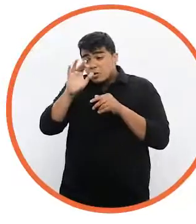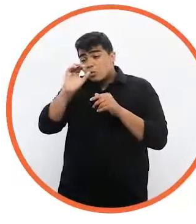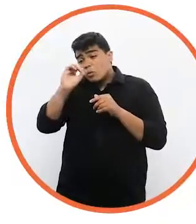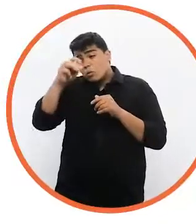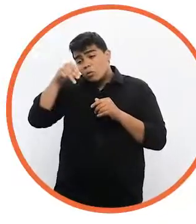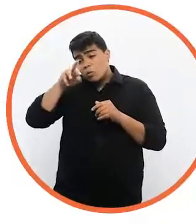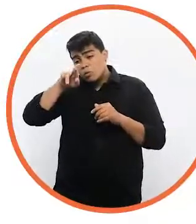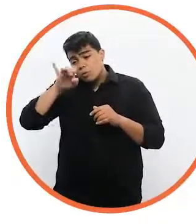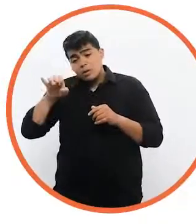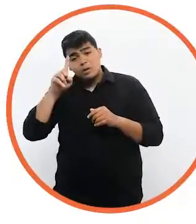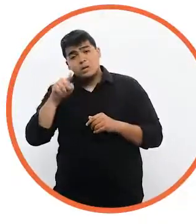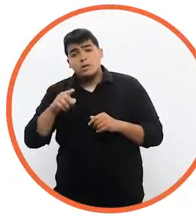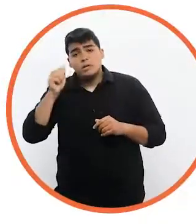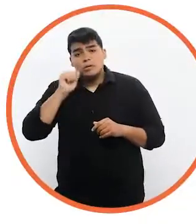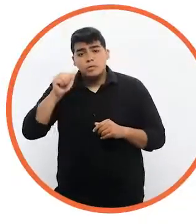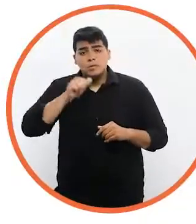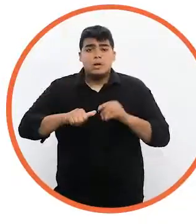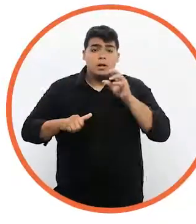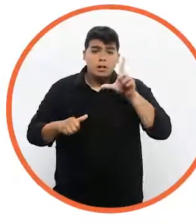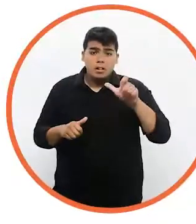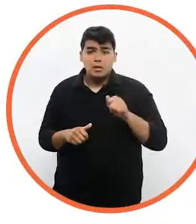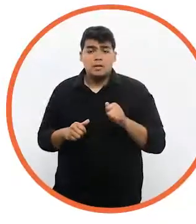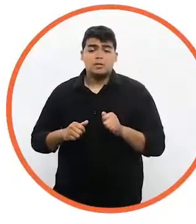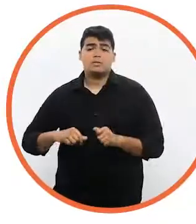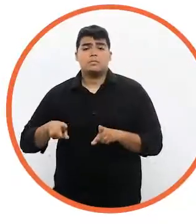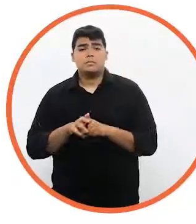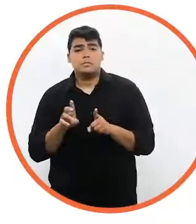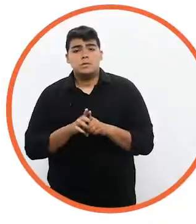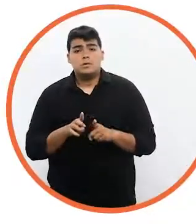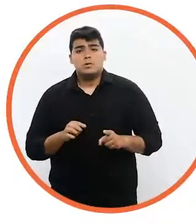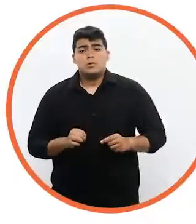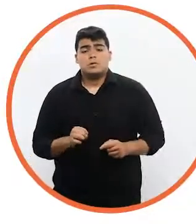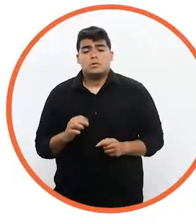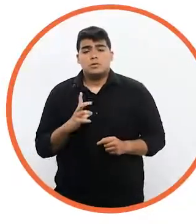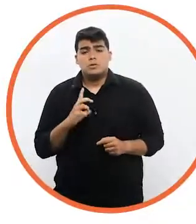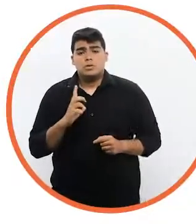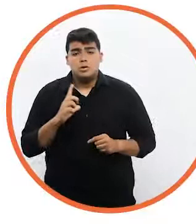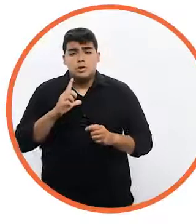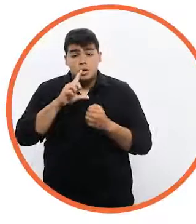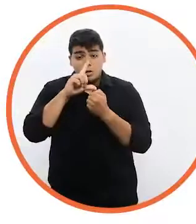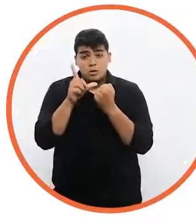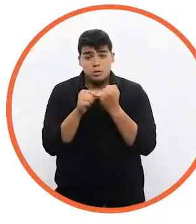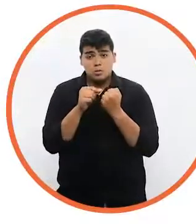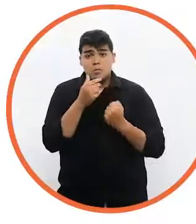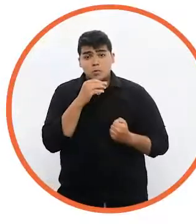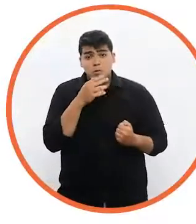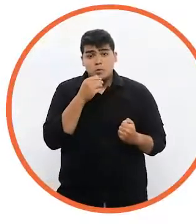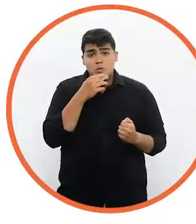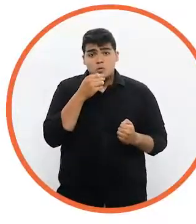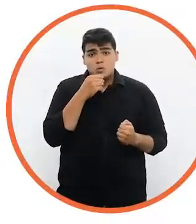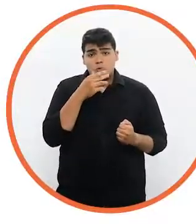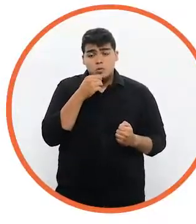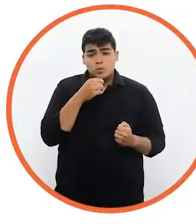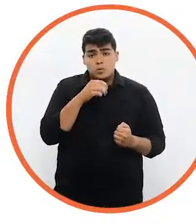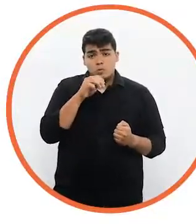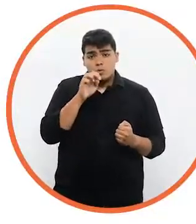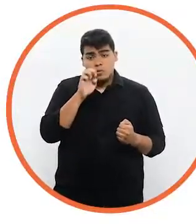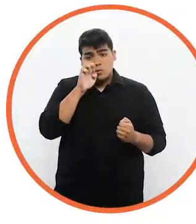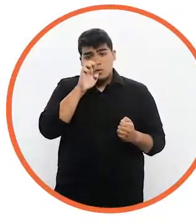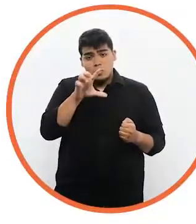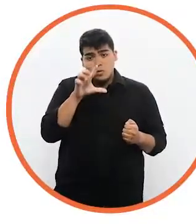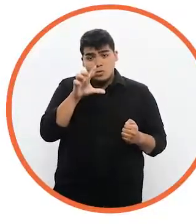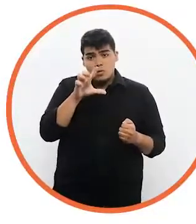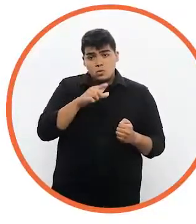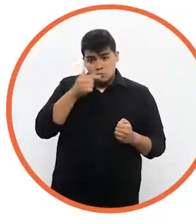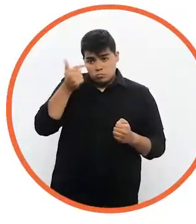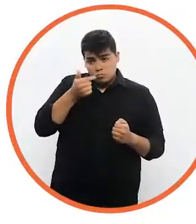são femininas. Então eu tenho um lá. Alternativa que traz o artigo masculino ele como primeira opção,